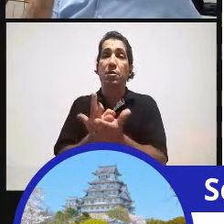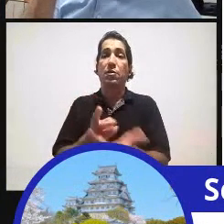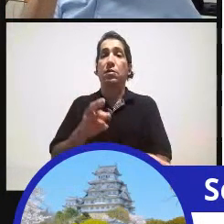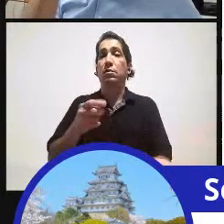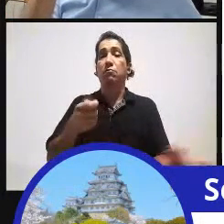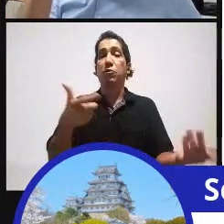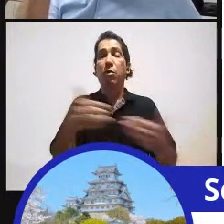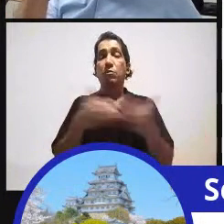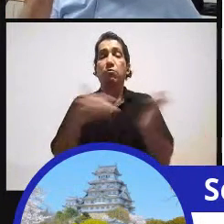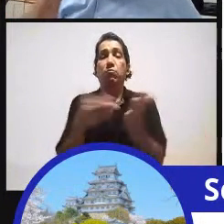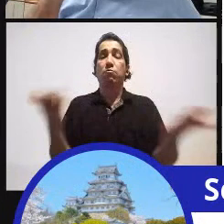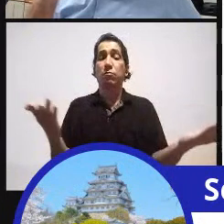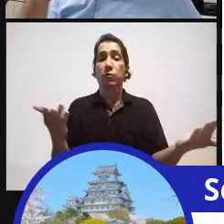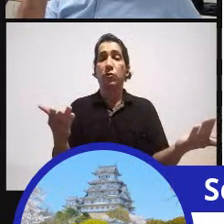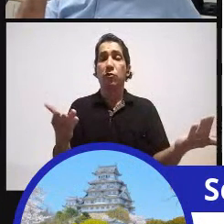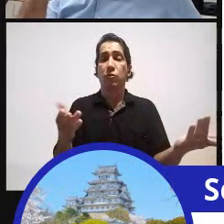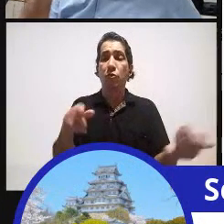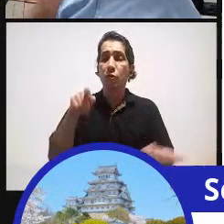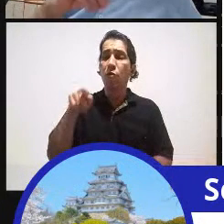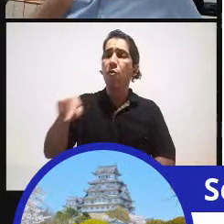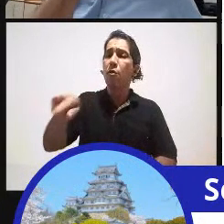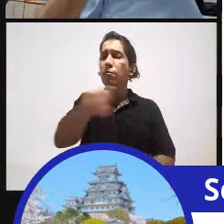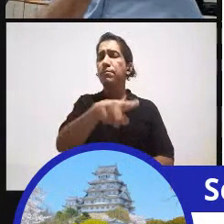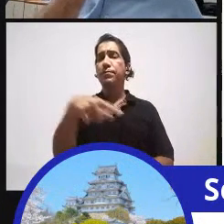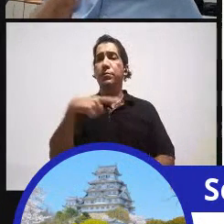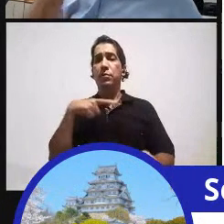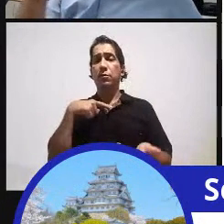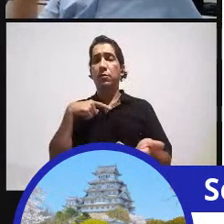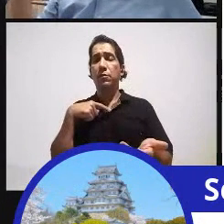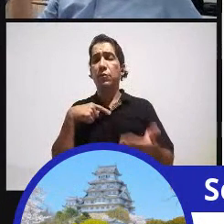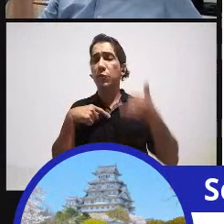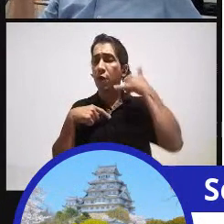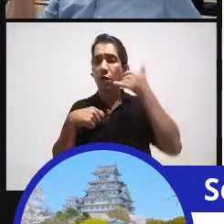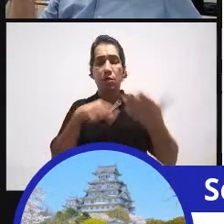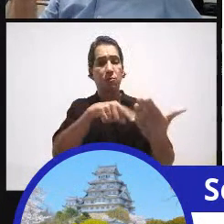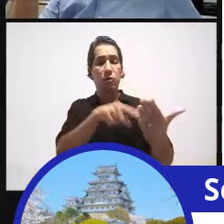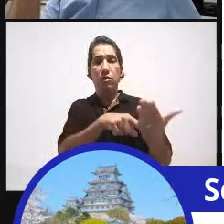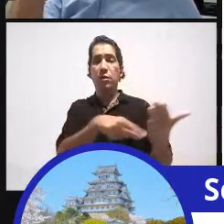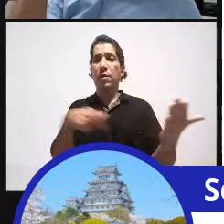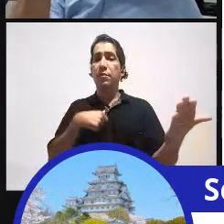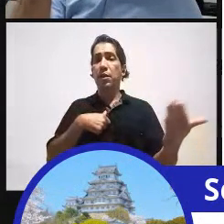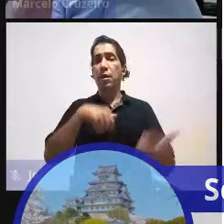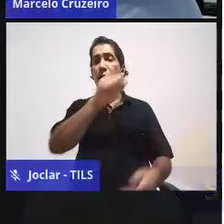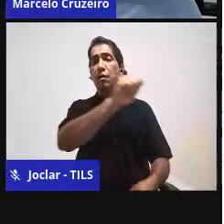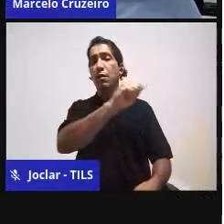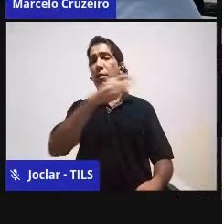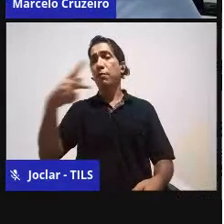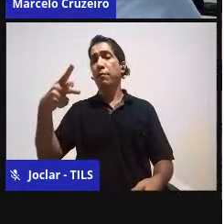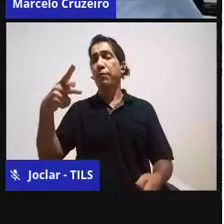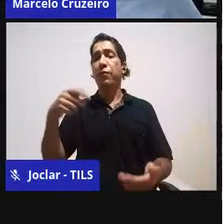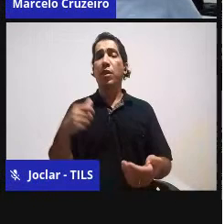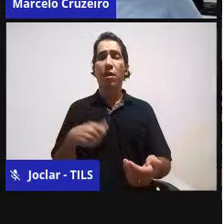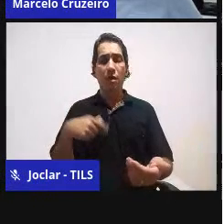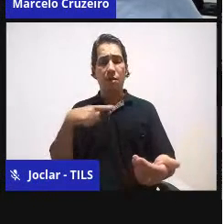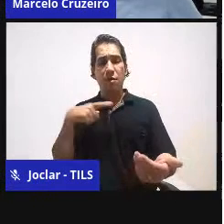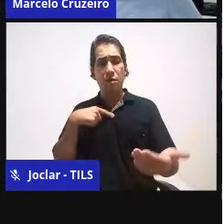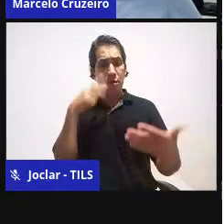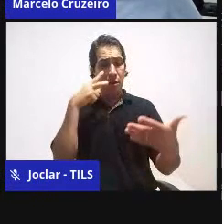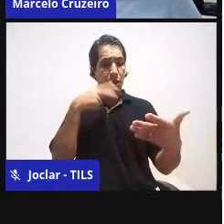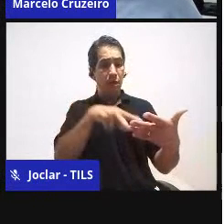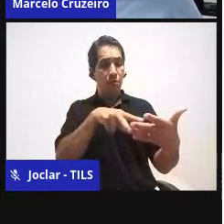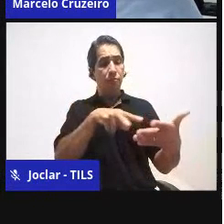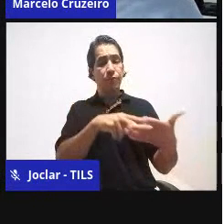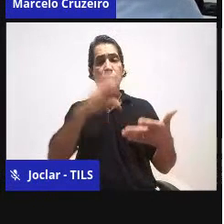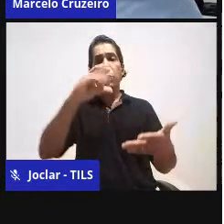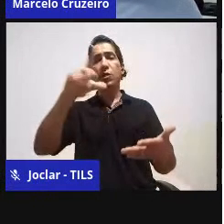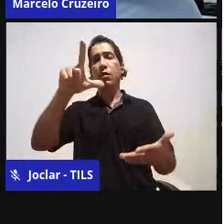seu celular, você tem vários aplicativos, né? Então, você tem o aplicativo de previsão do tempo, você tem o aplicativo que você utiliza para